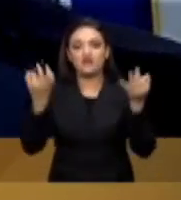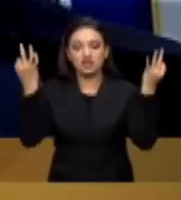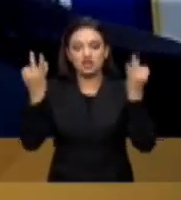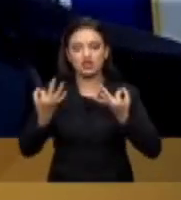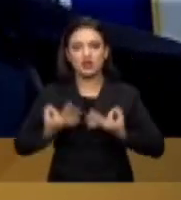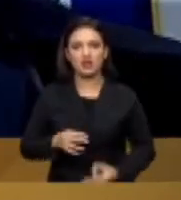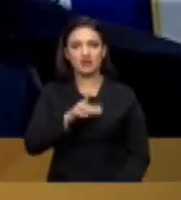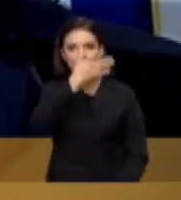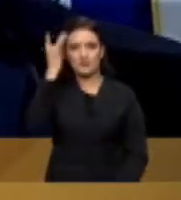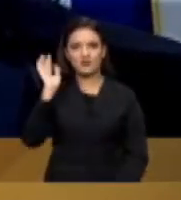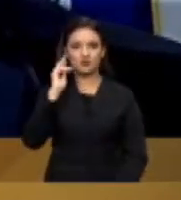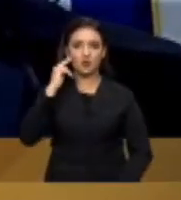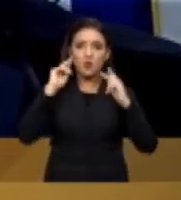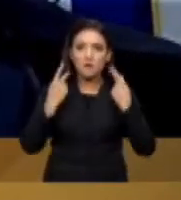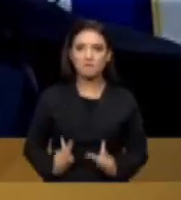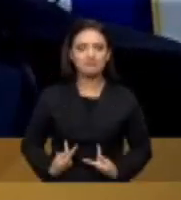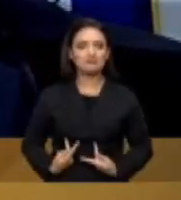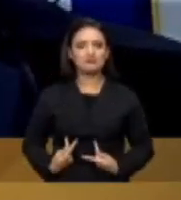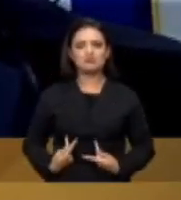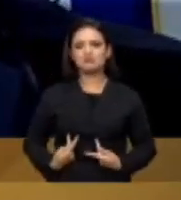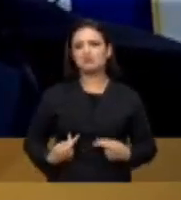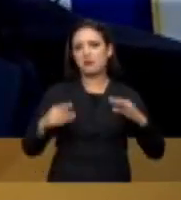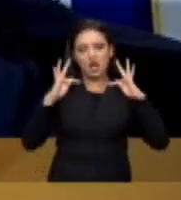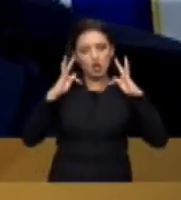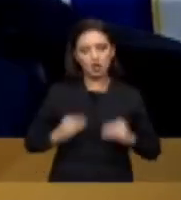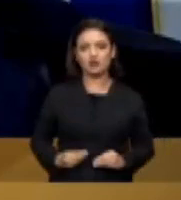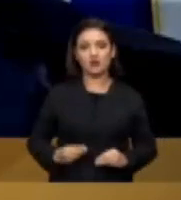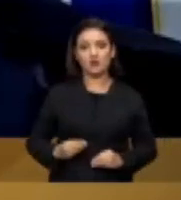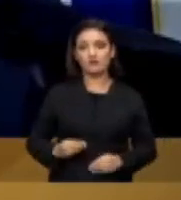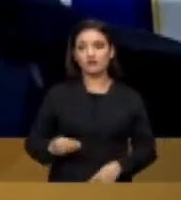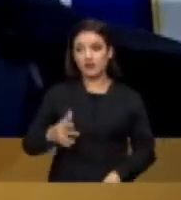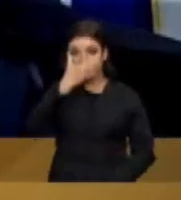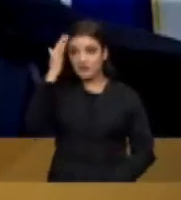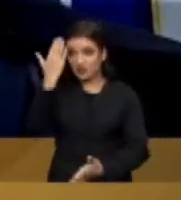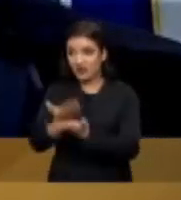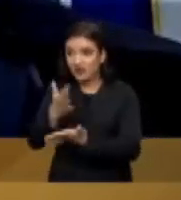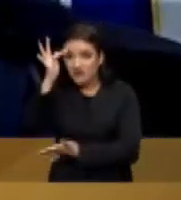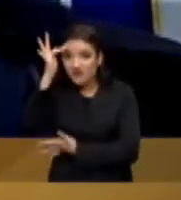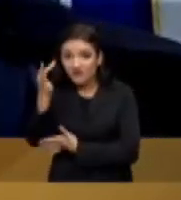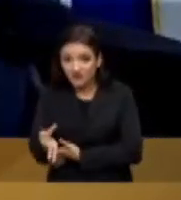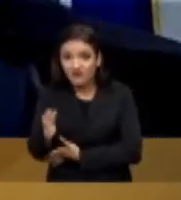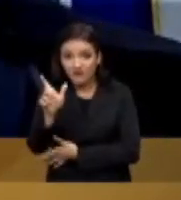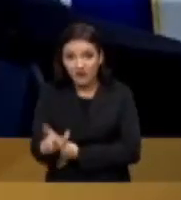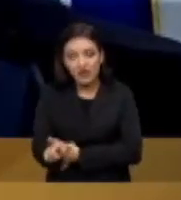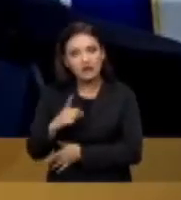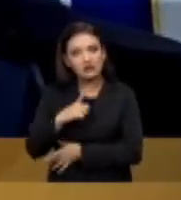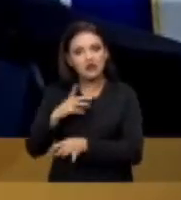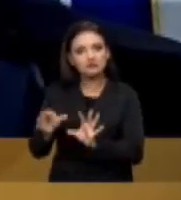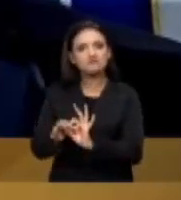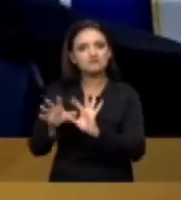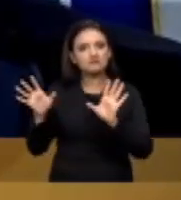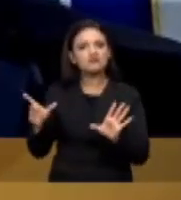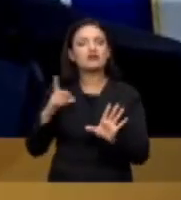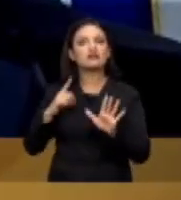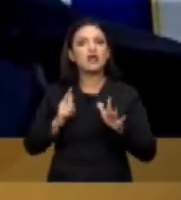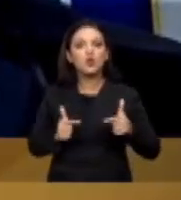pessoa humana em todas as suas dimensões. A fé, para os que creem e a exercem de maneira extrínseca, abrangem o